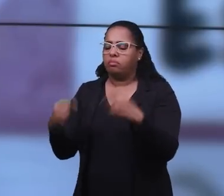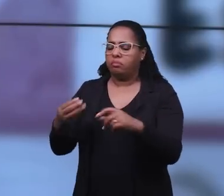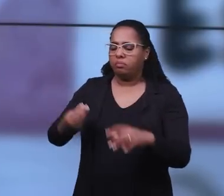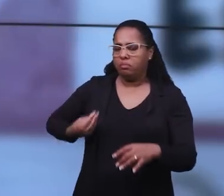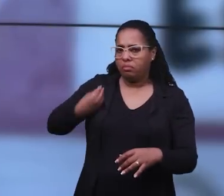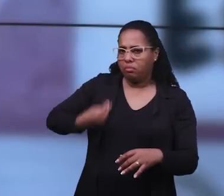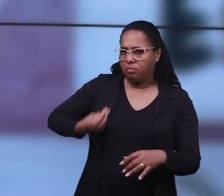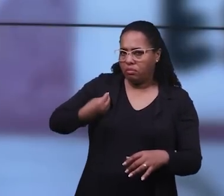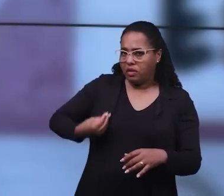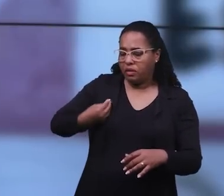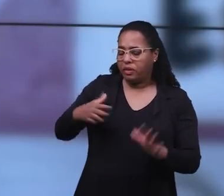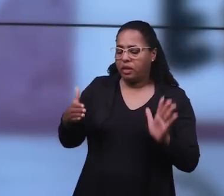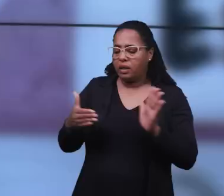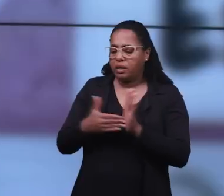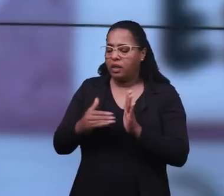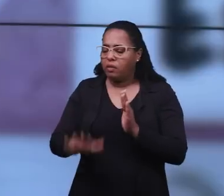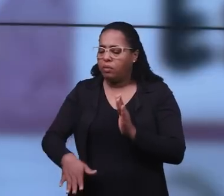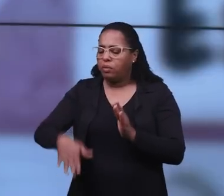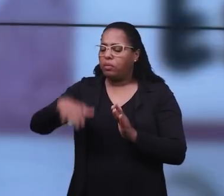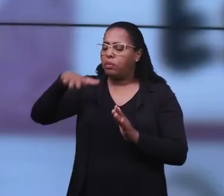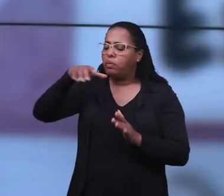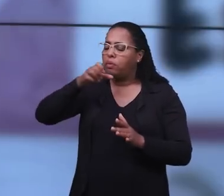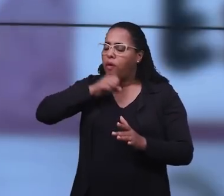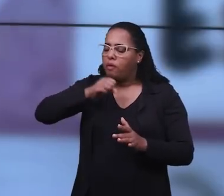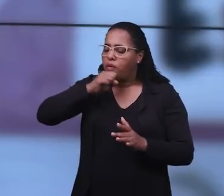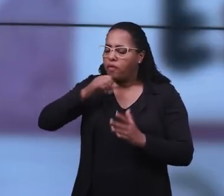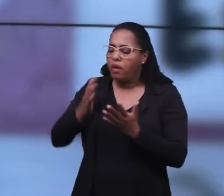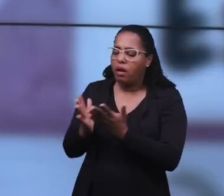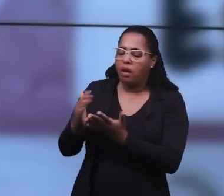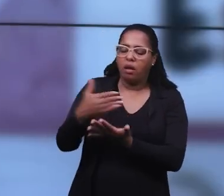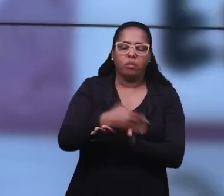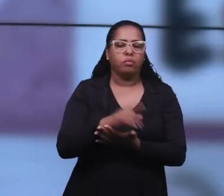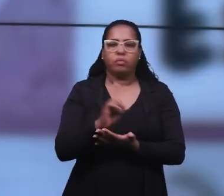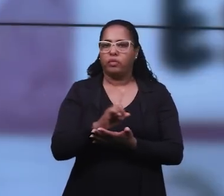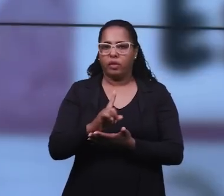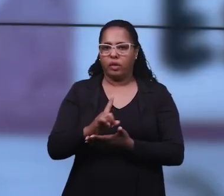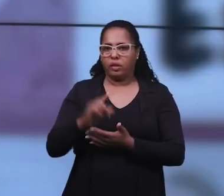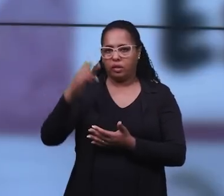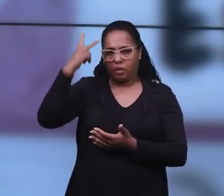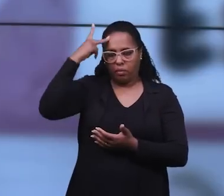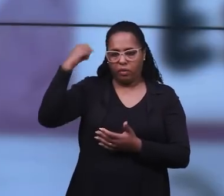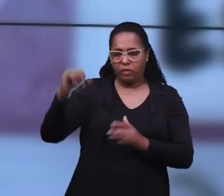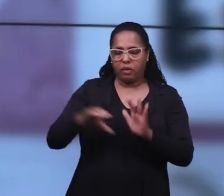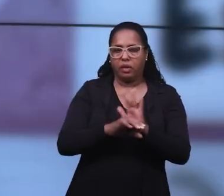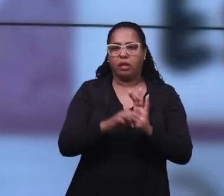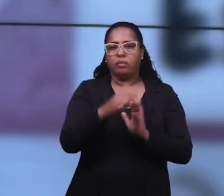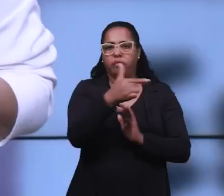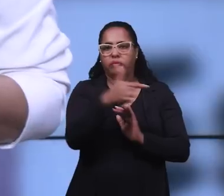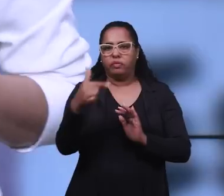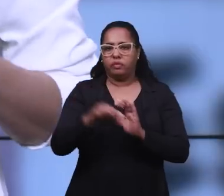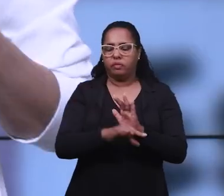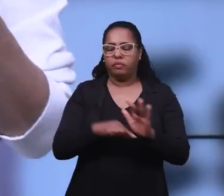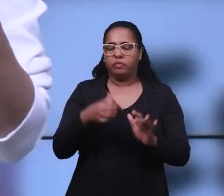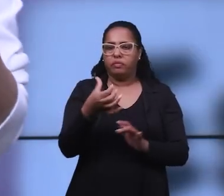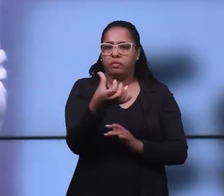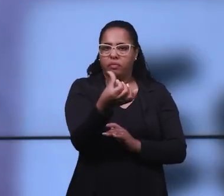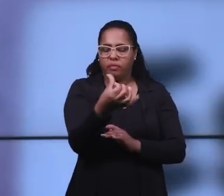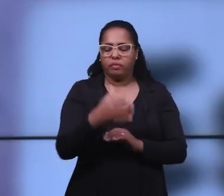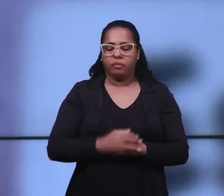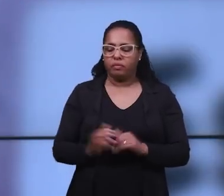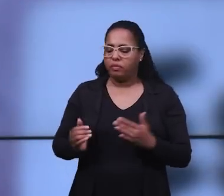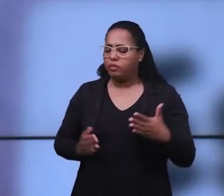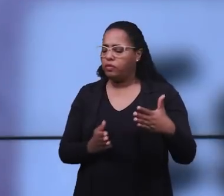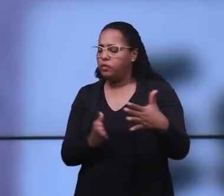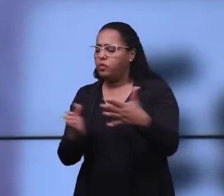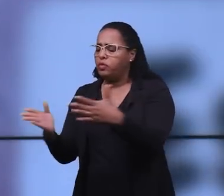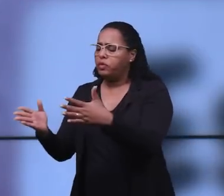deve andar e até quando envelhecer não se desviará dele. Provérbios 22, 6. No